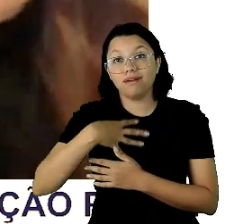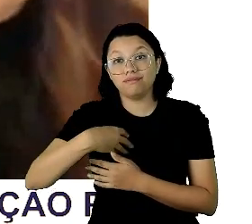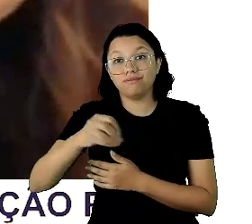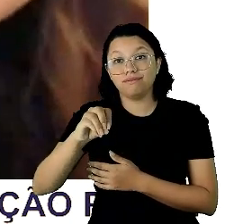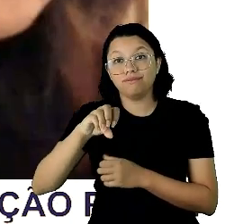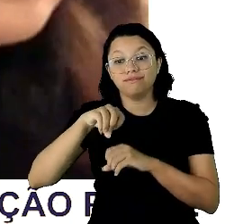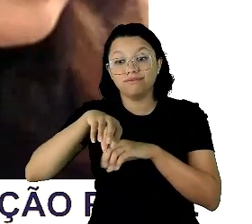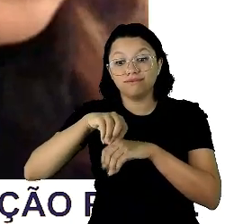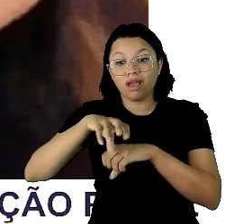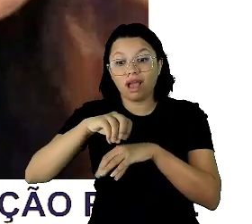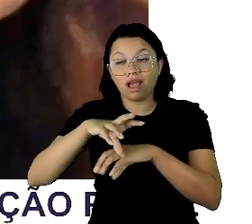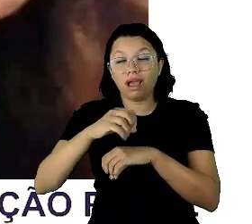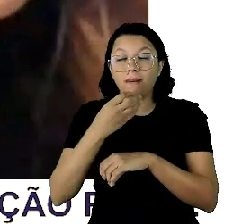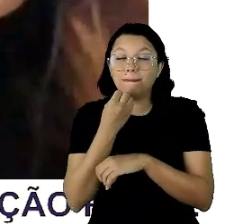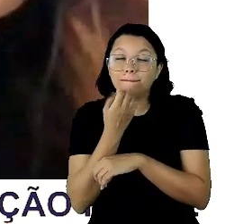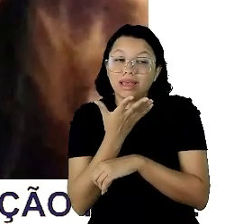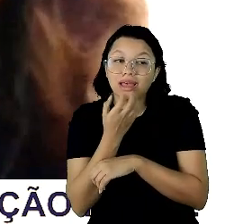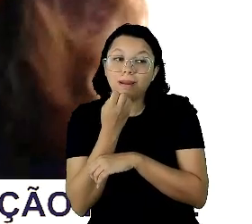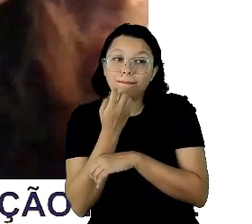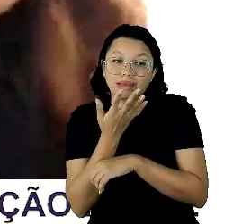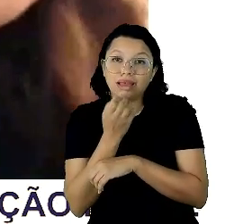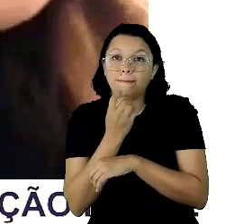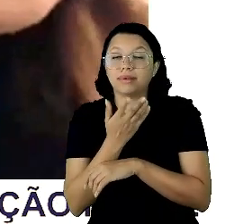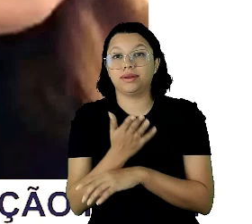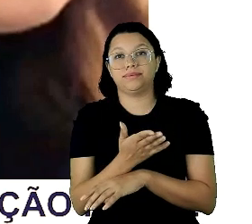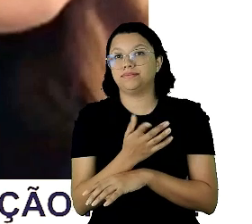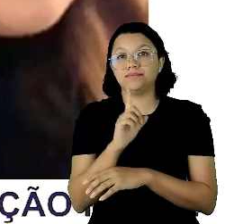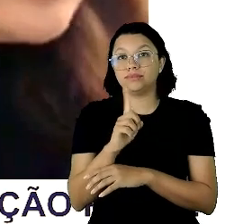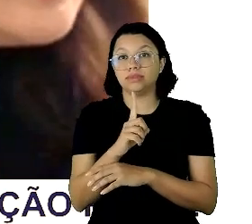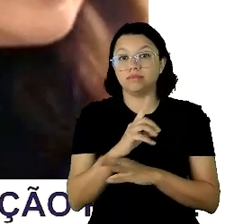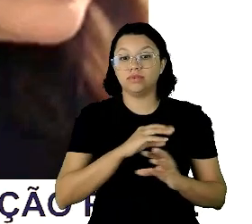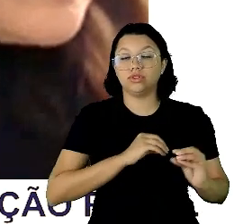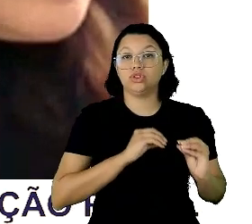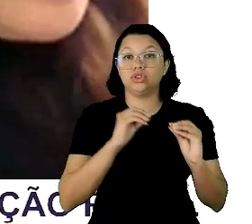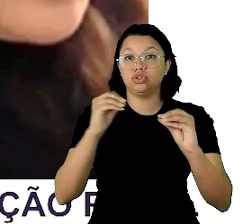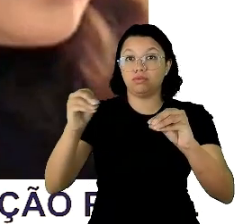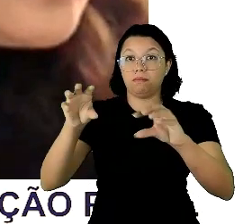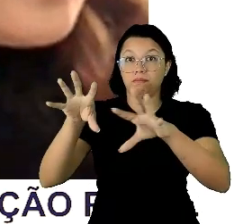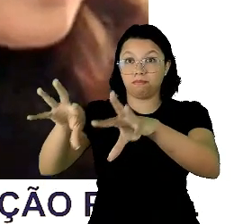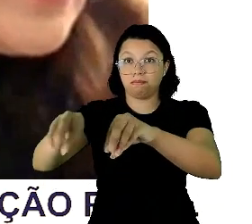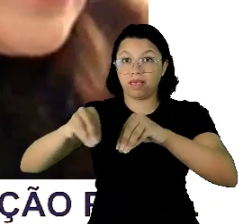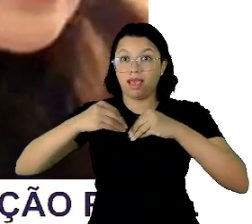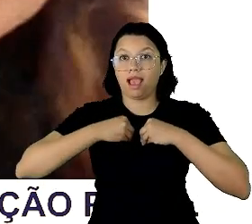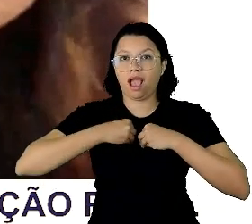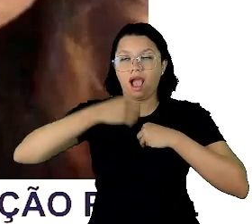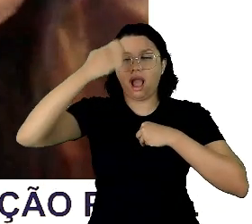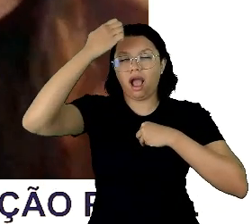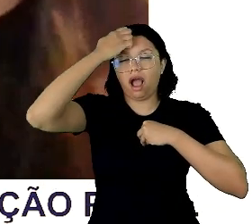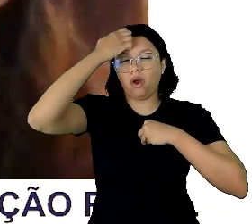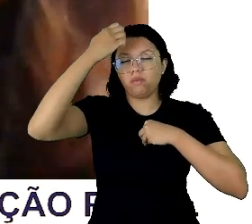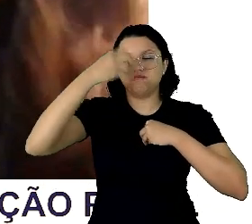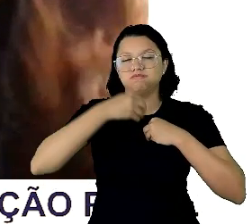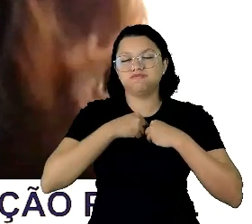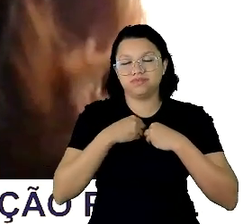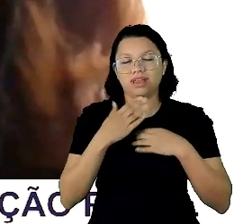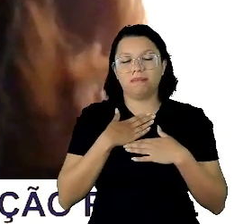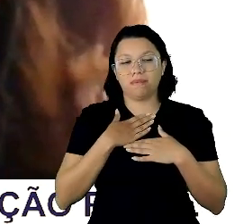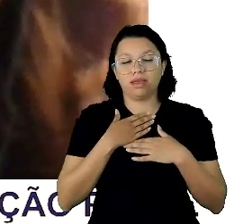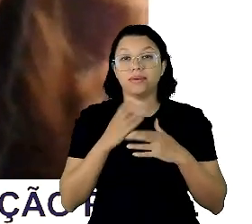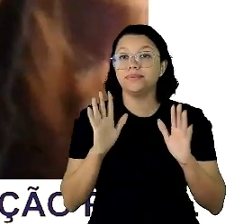todas nós temos, né? É a gente pegar e jogar a culpa na gente mesmo. Outra